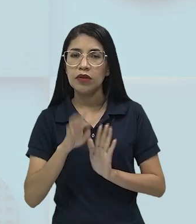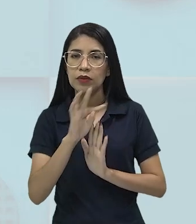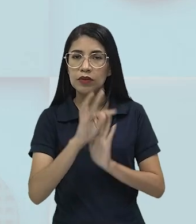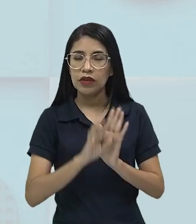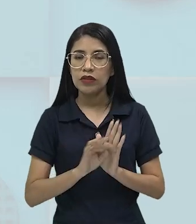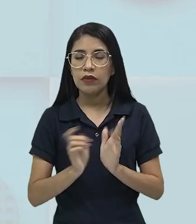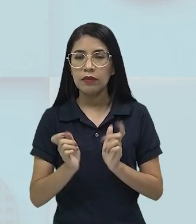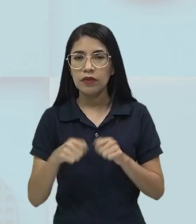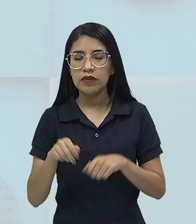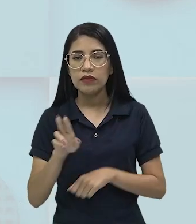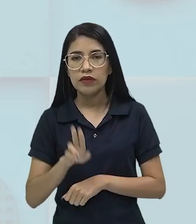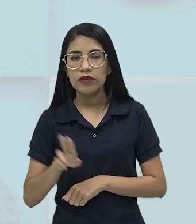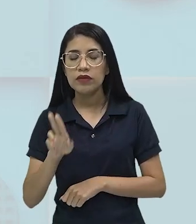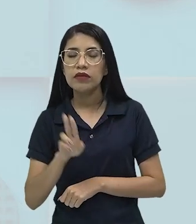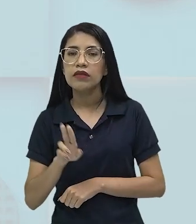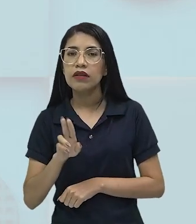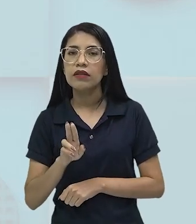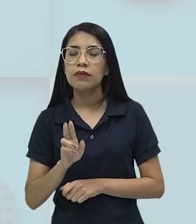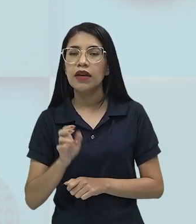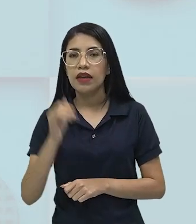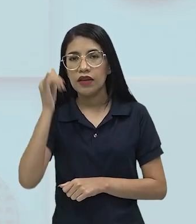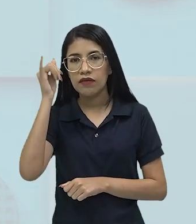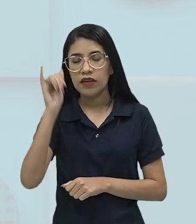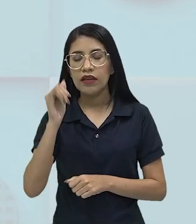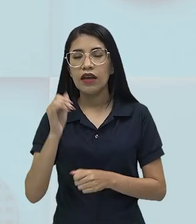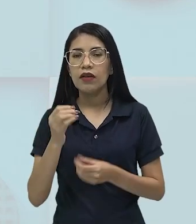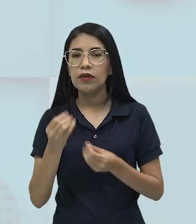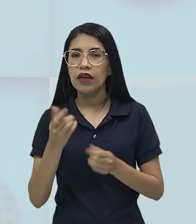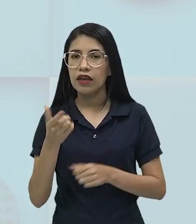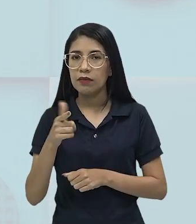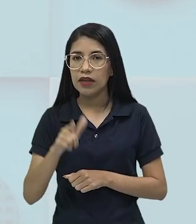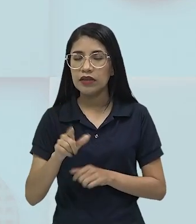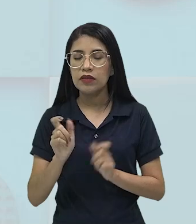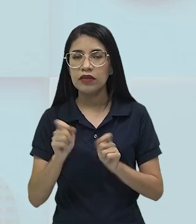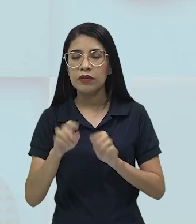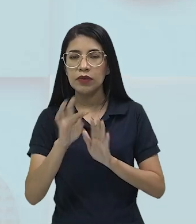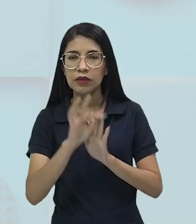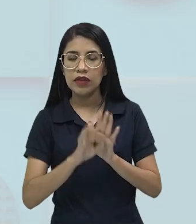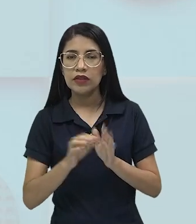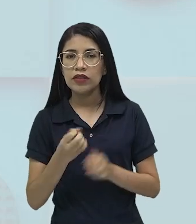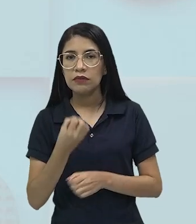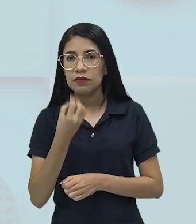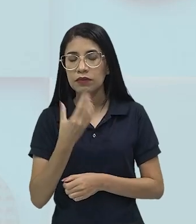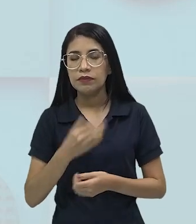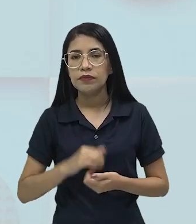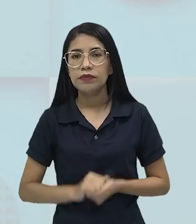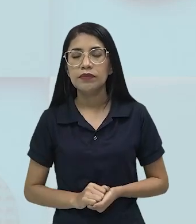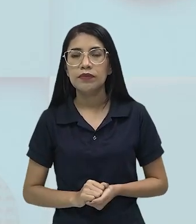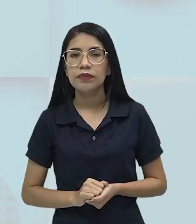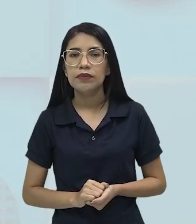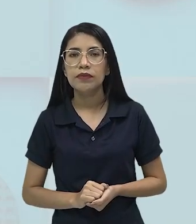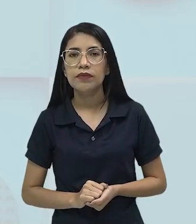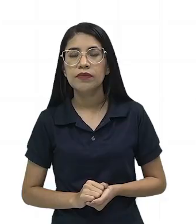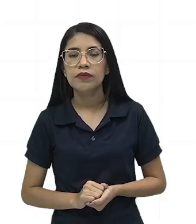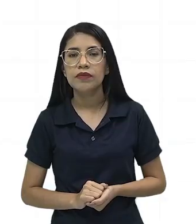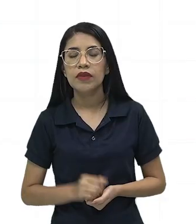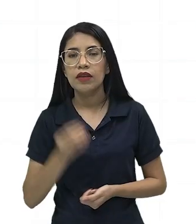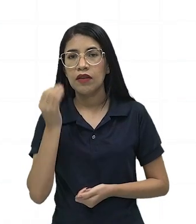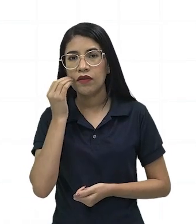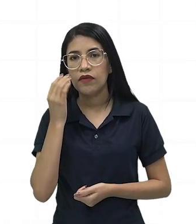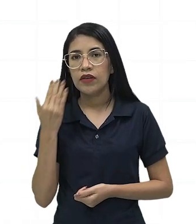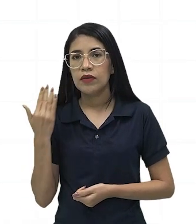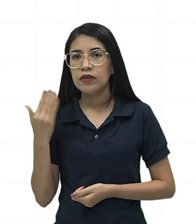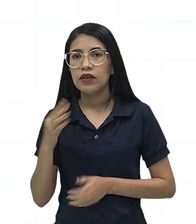textuais que você pode utilizar para que isso aconteça de forma satisfatória. E é sobre isso que nós vamos falar hoje. Observem comigo então